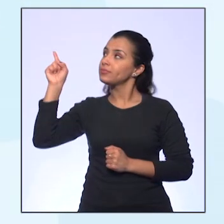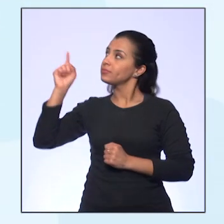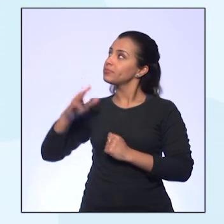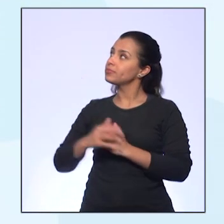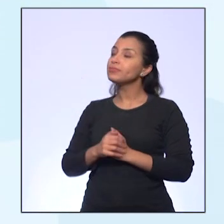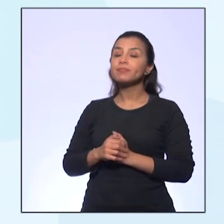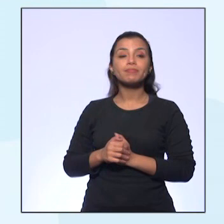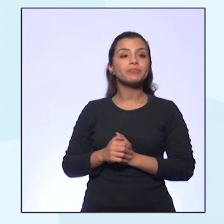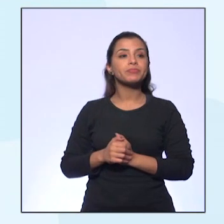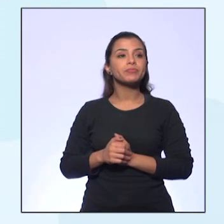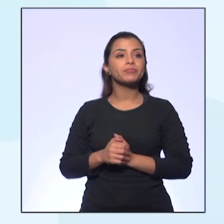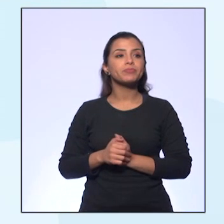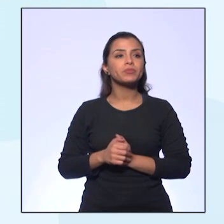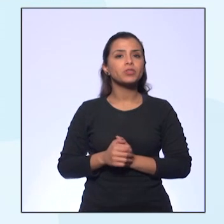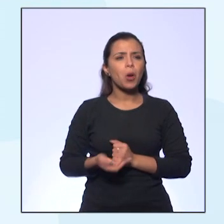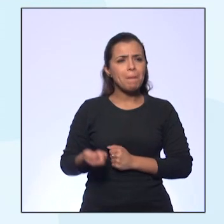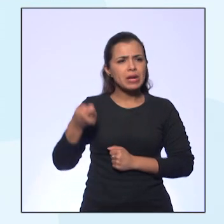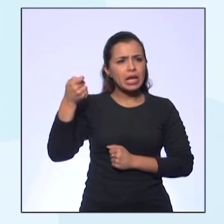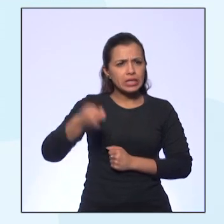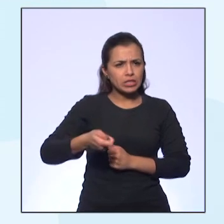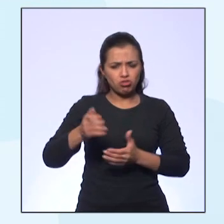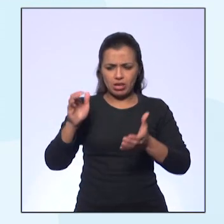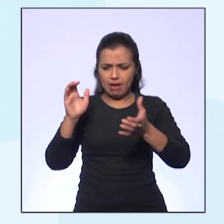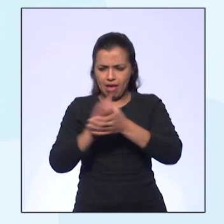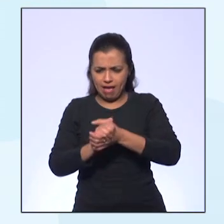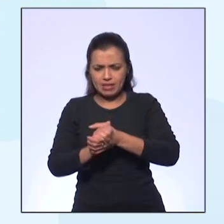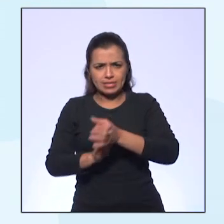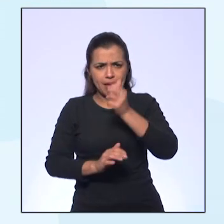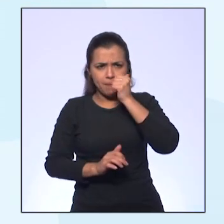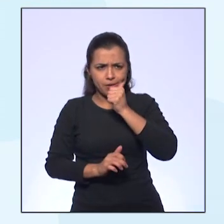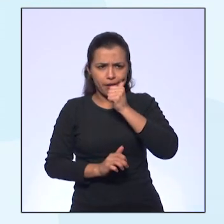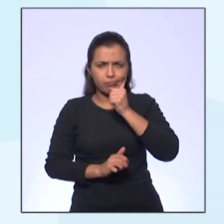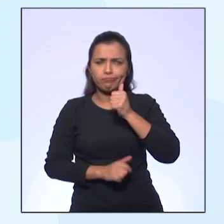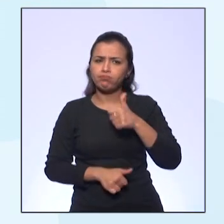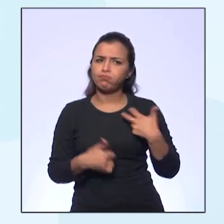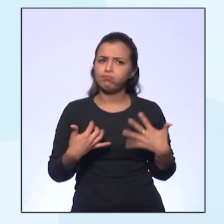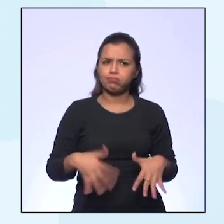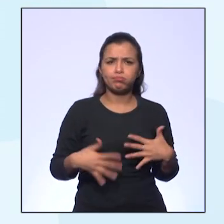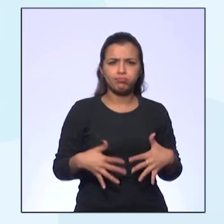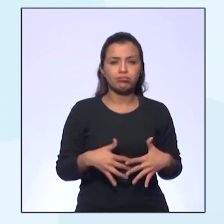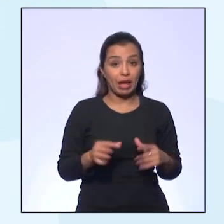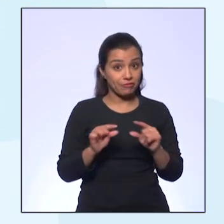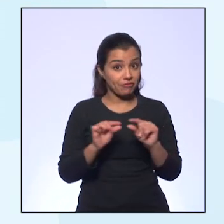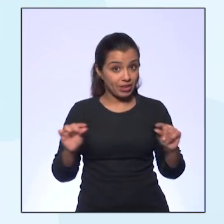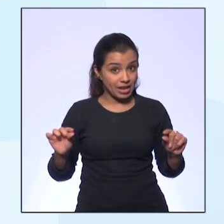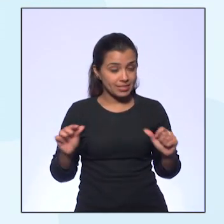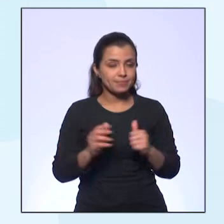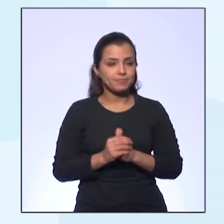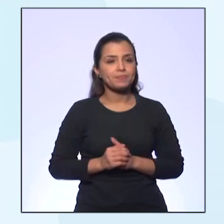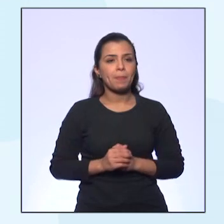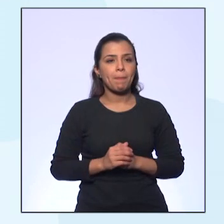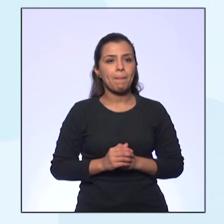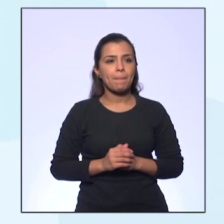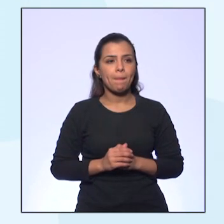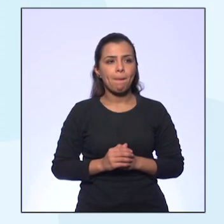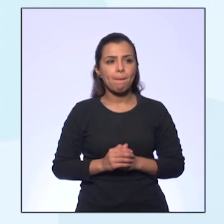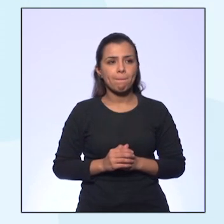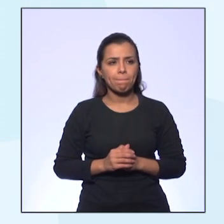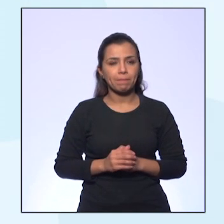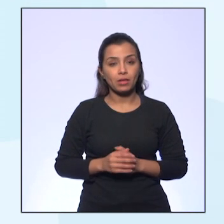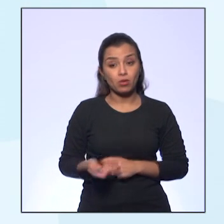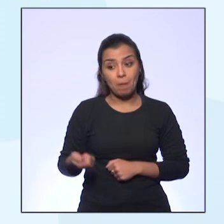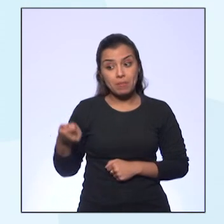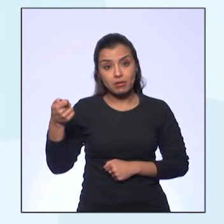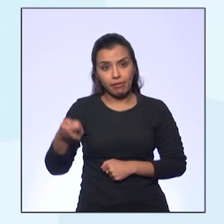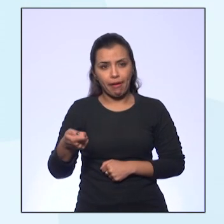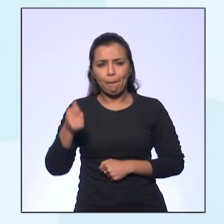Esta obrigação de casar as mulheres é o diabo. Esta é uma fala do pai da inocência. Vou voltar. Abre aspas, né? Esta obrigação